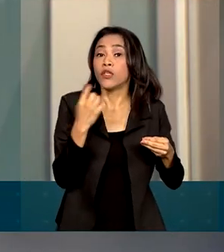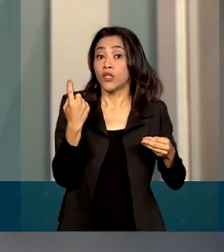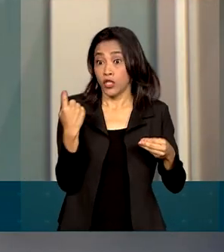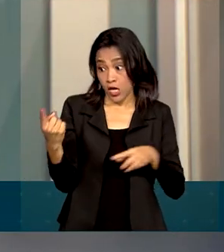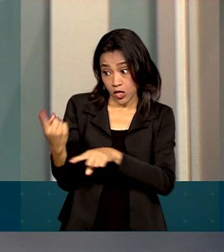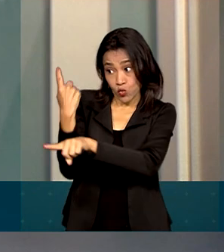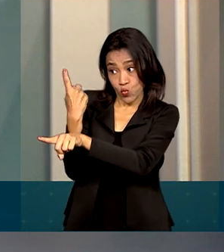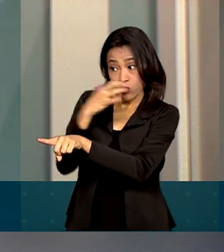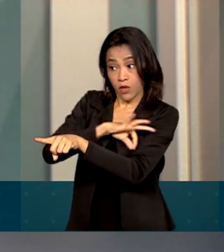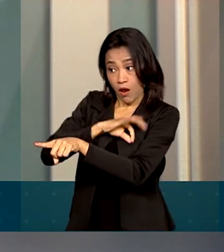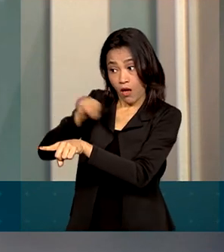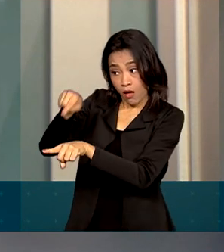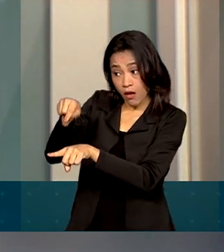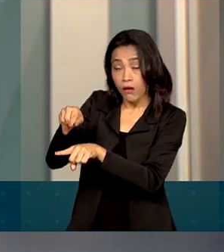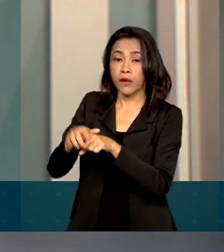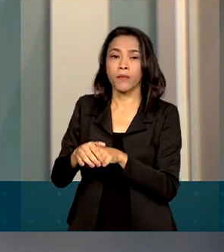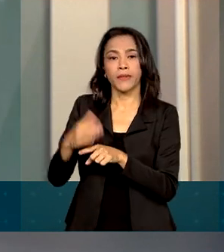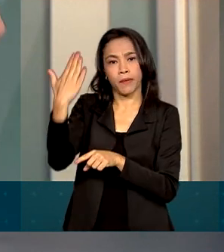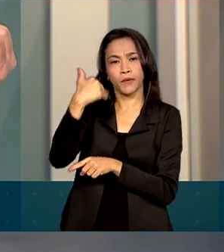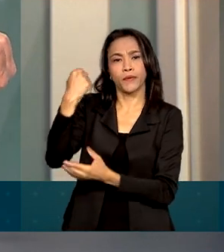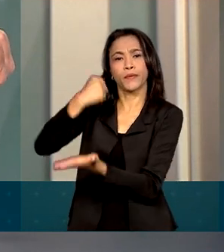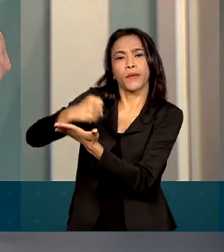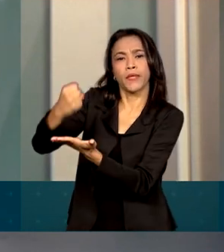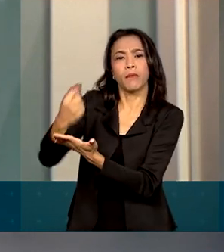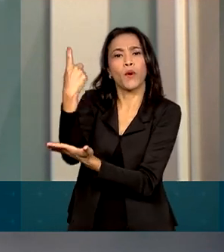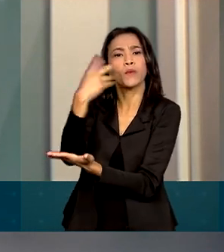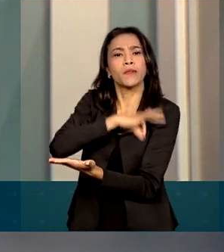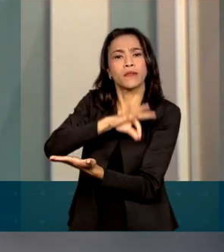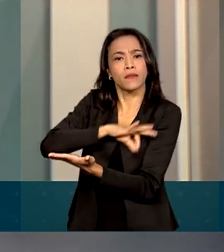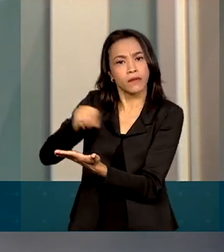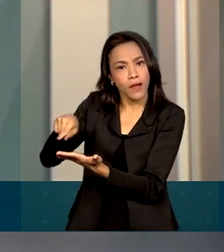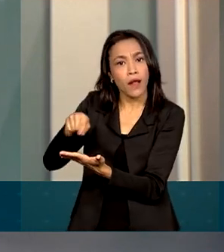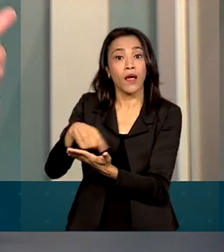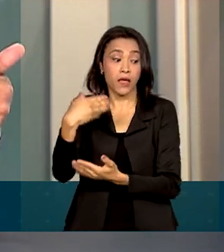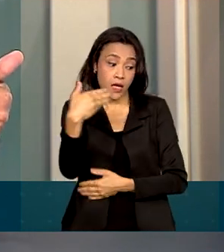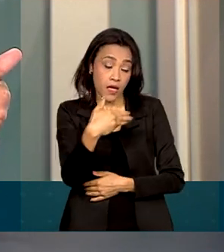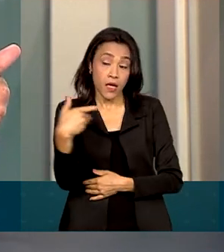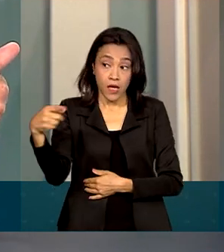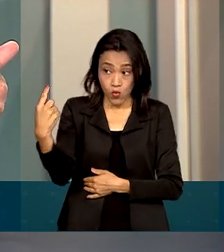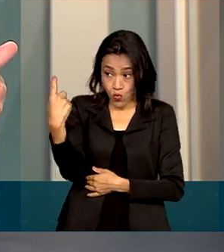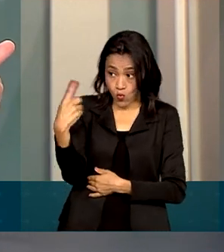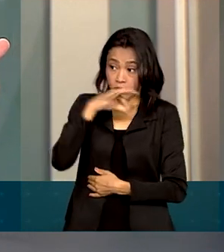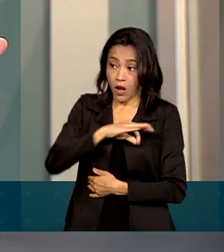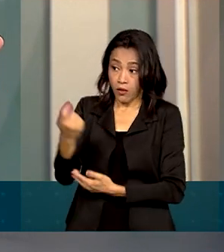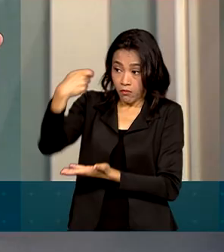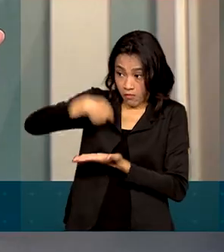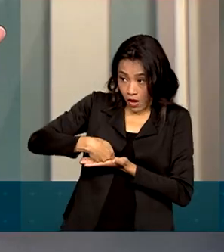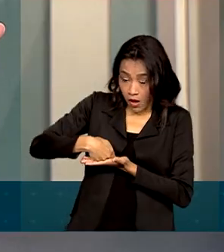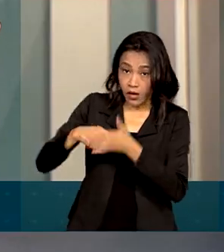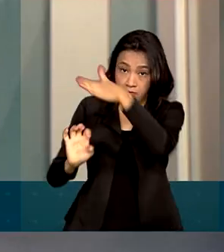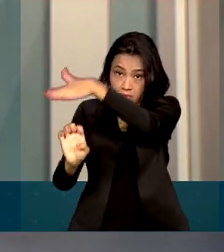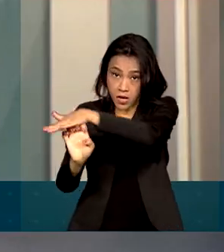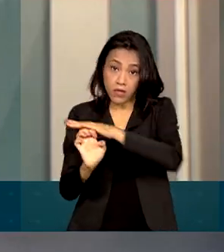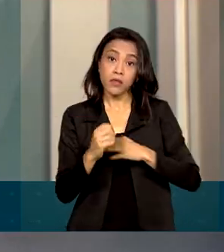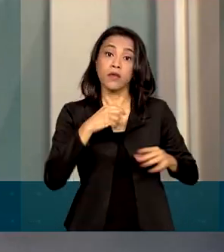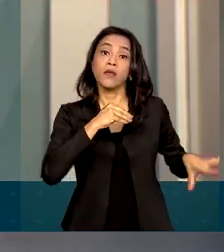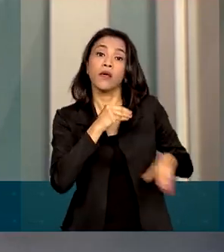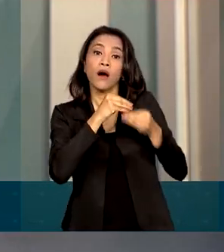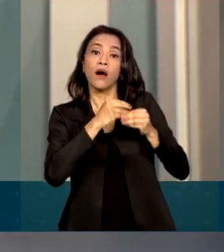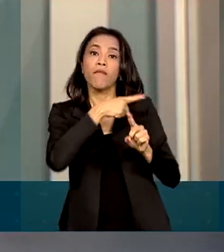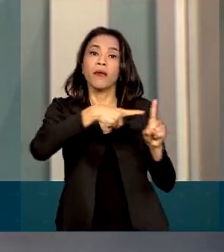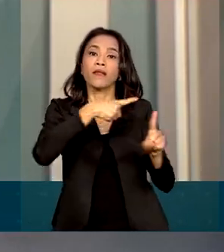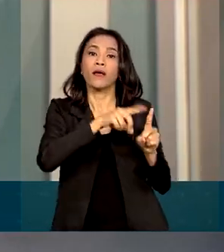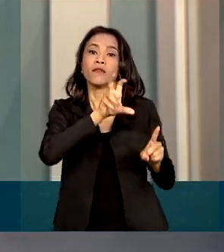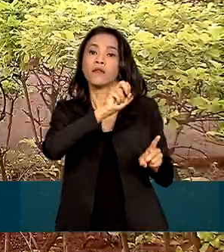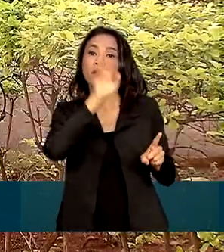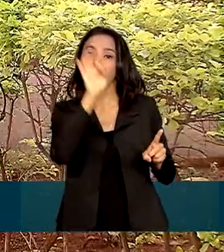salário mínimo. Digamos que ela seja contratada por um salário mínimo, ela passa a receber do seu empregador um salário mínimo e recebe mais meio salário mínimo do